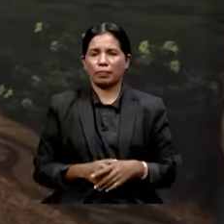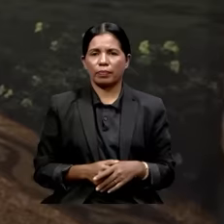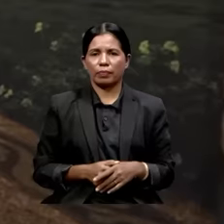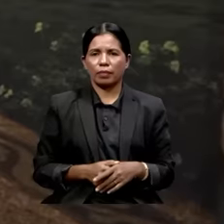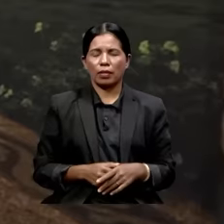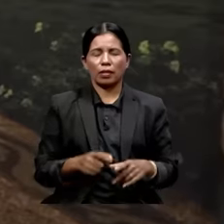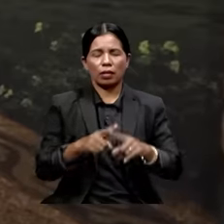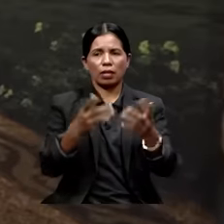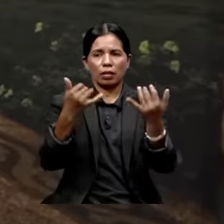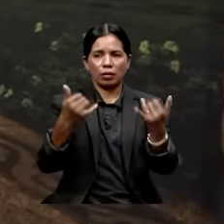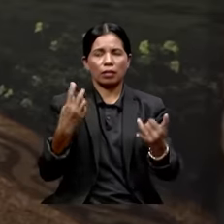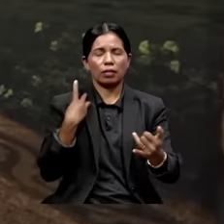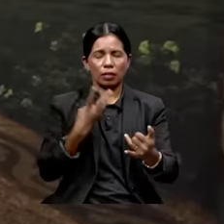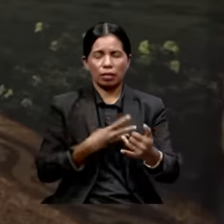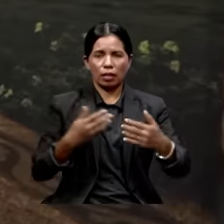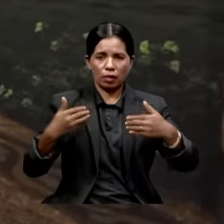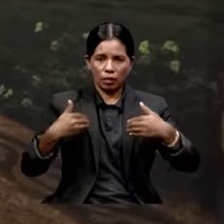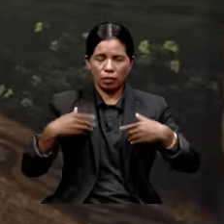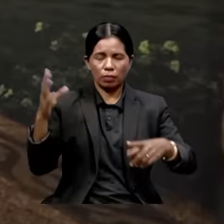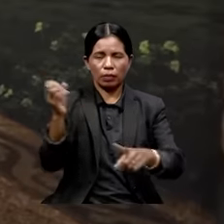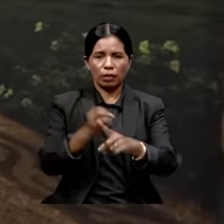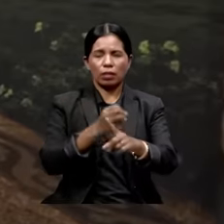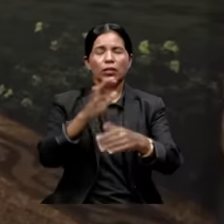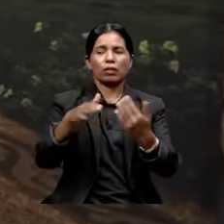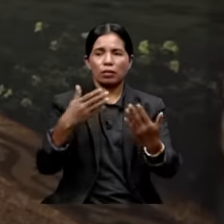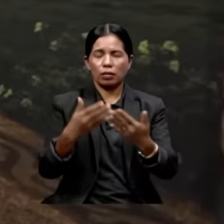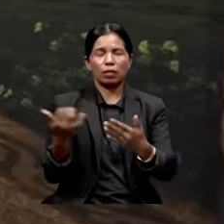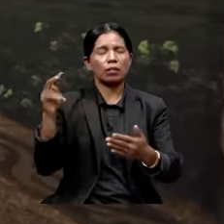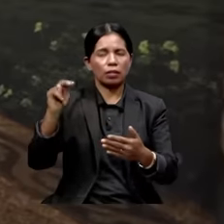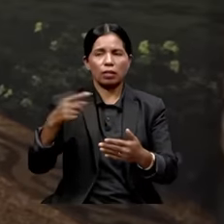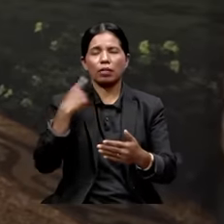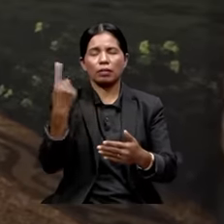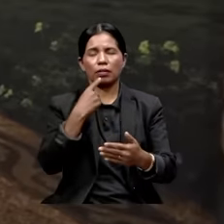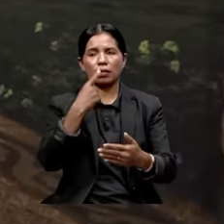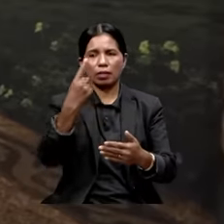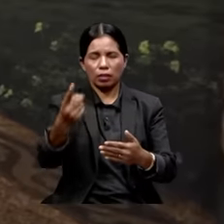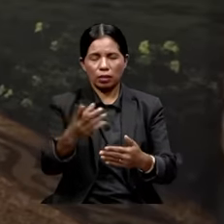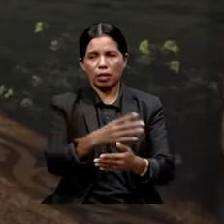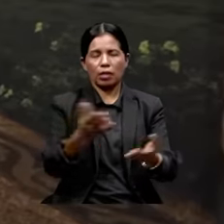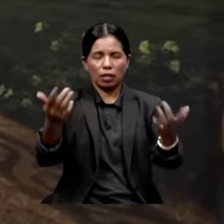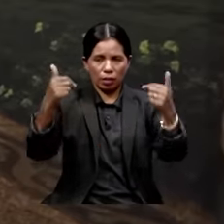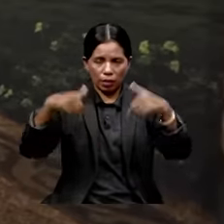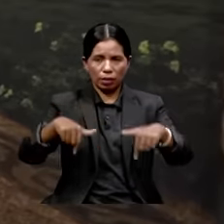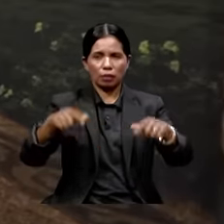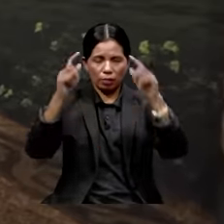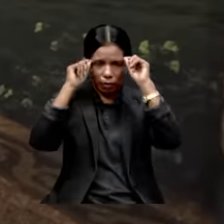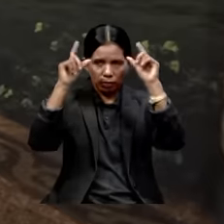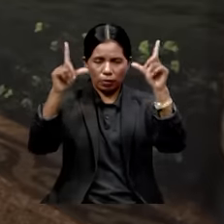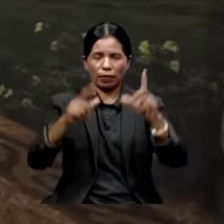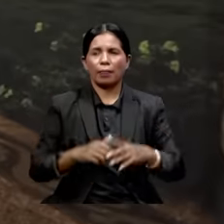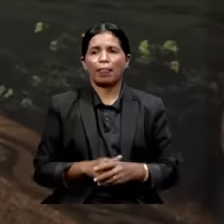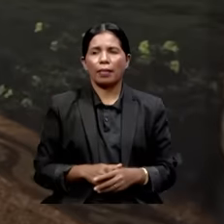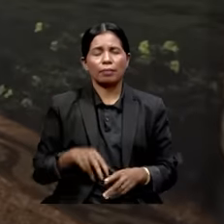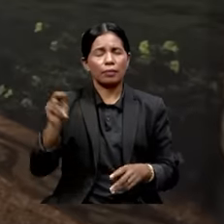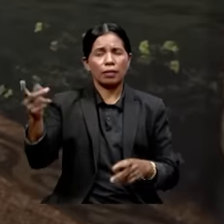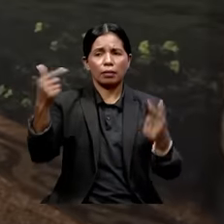mais doente, tinha o Covid e tudo, ele sempre dizia, diga aos fiéis de Timor que eu vou. Ele vem